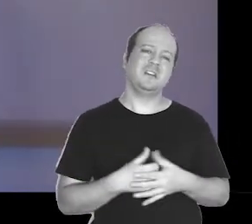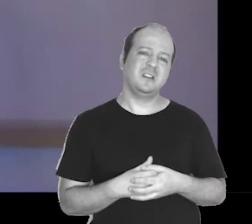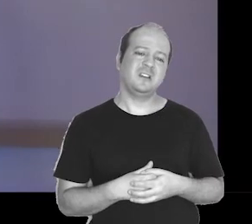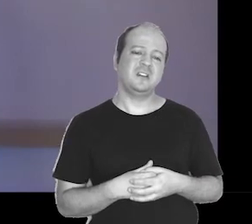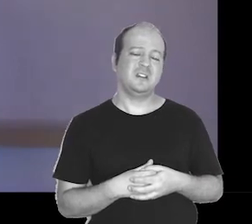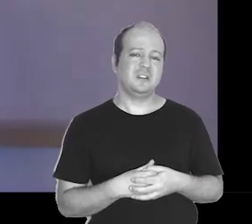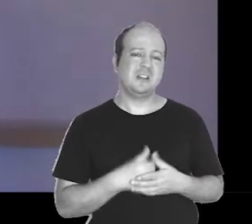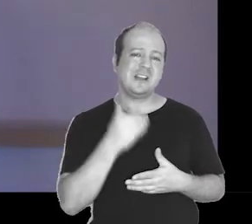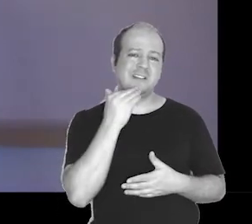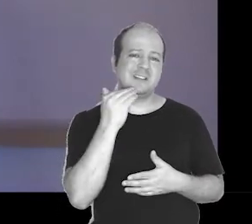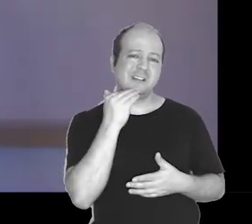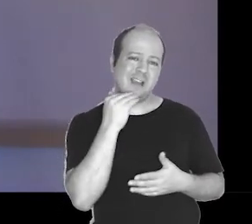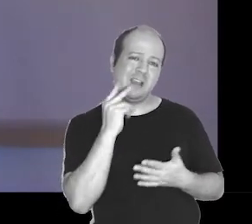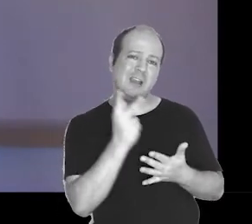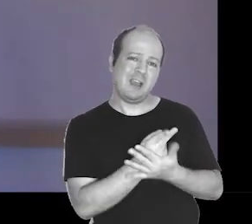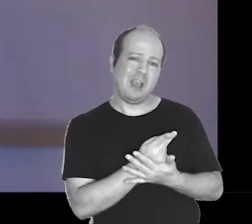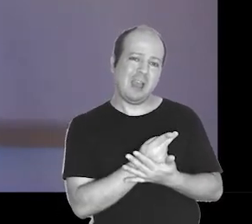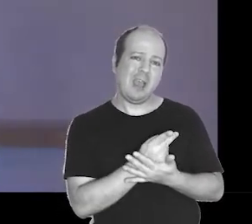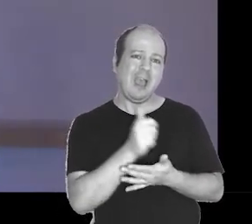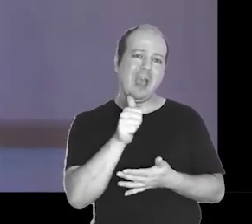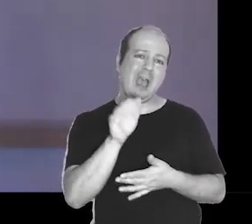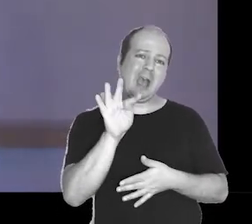ato falho.